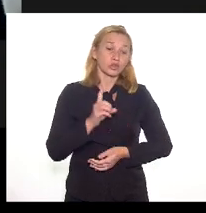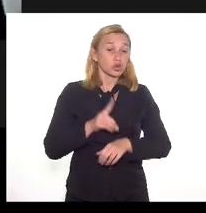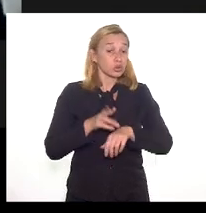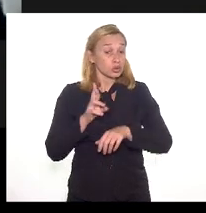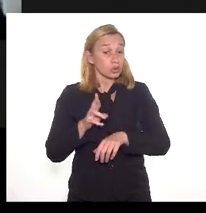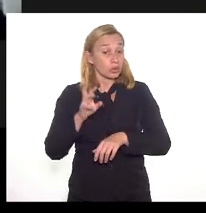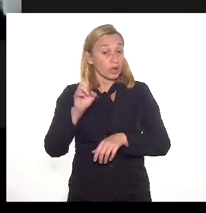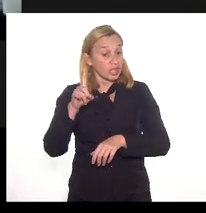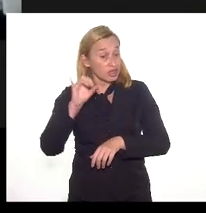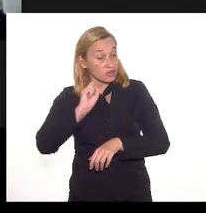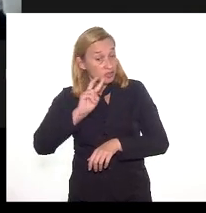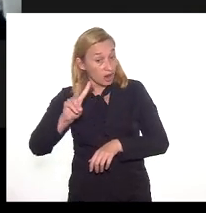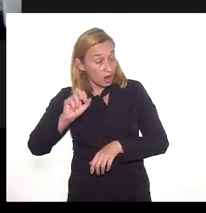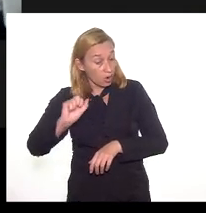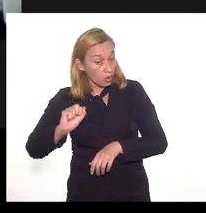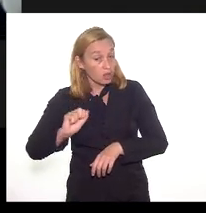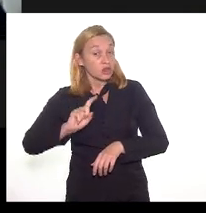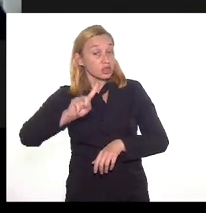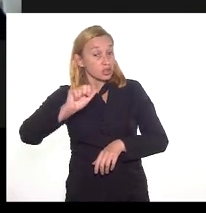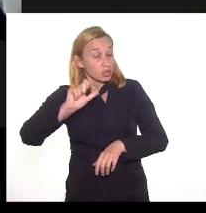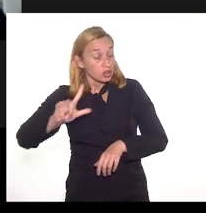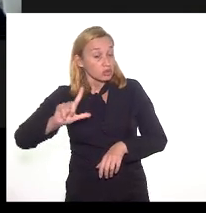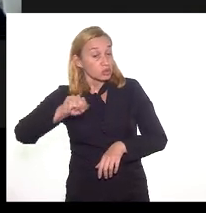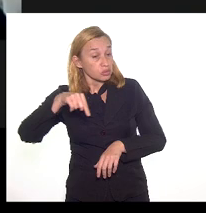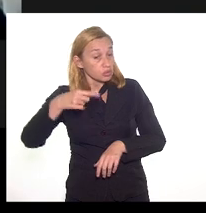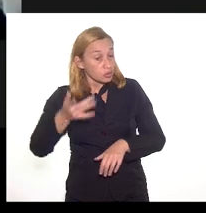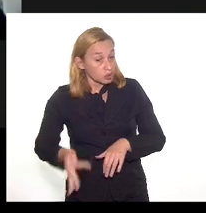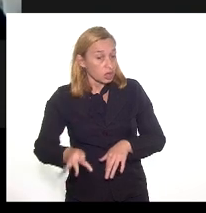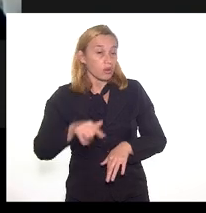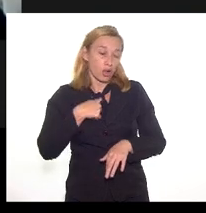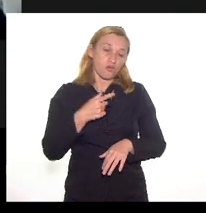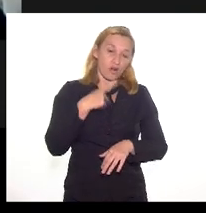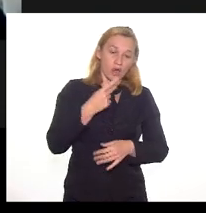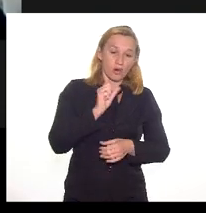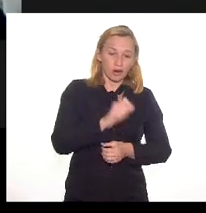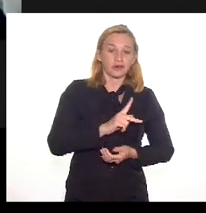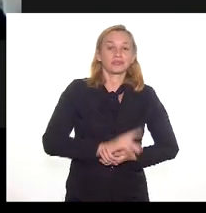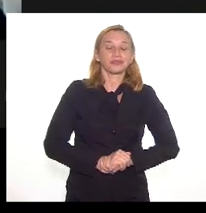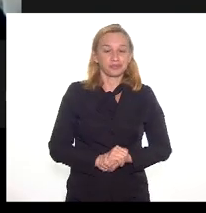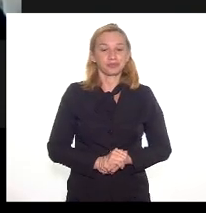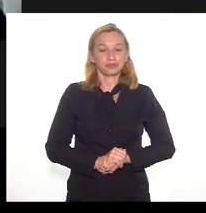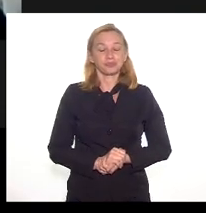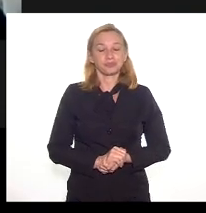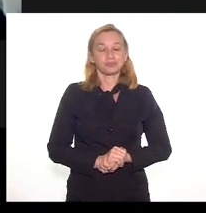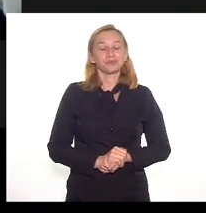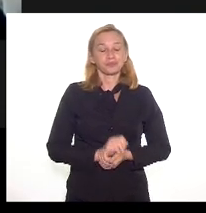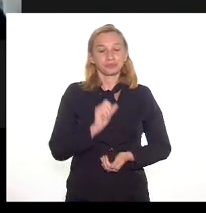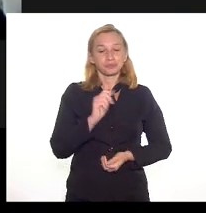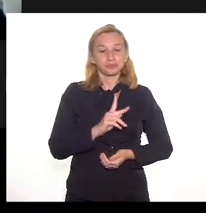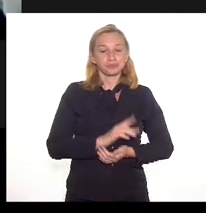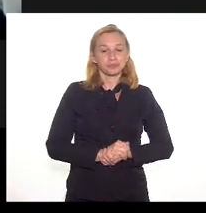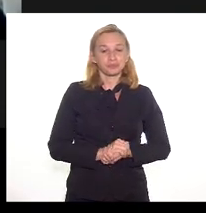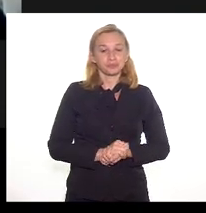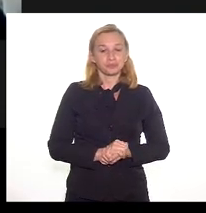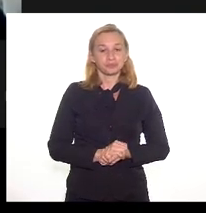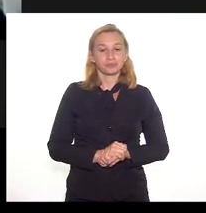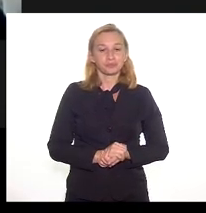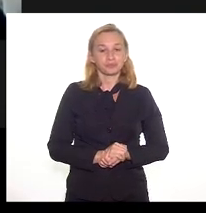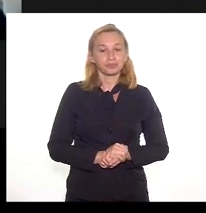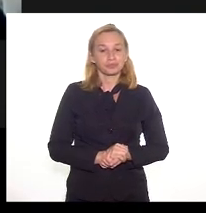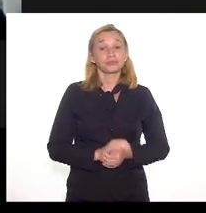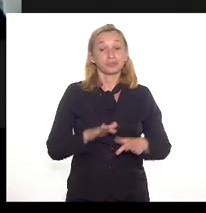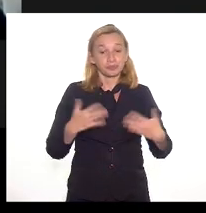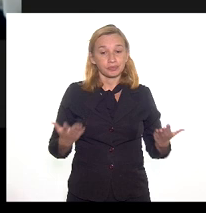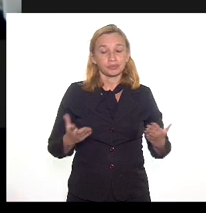aí no final, aí se puder, eu faria algumas ponderações. Tá certo, para a gente poder, né, dar um ritmo.